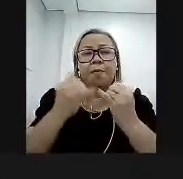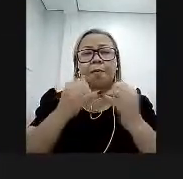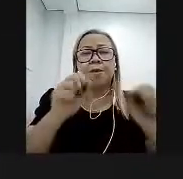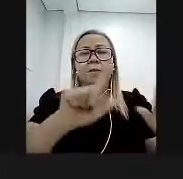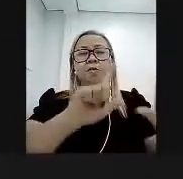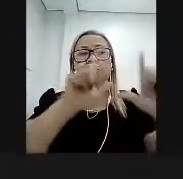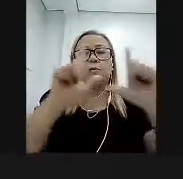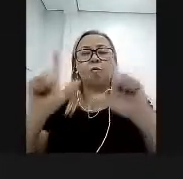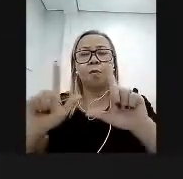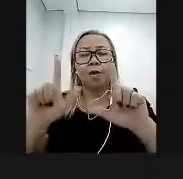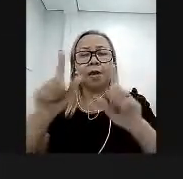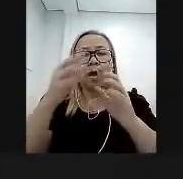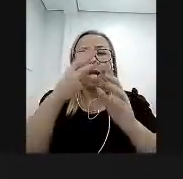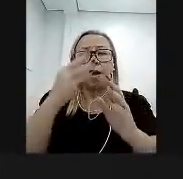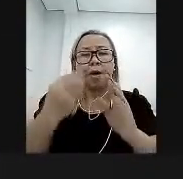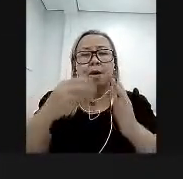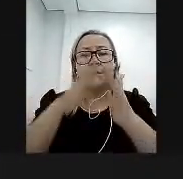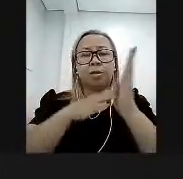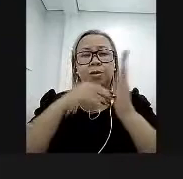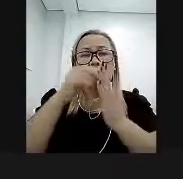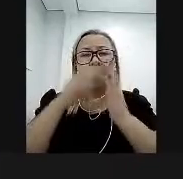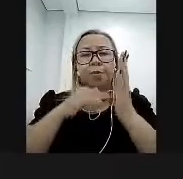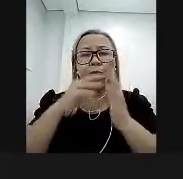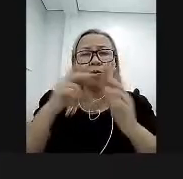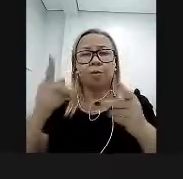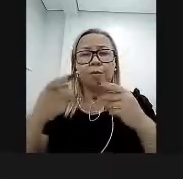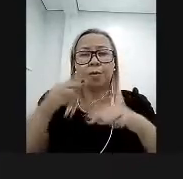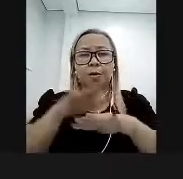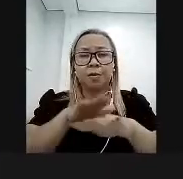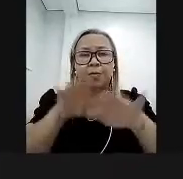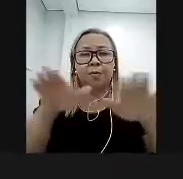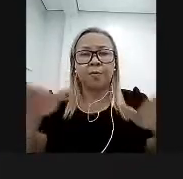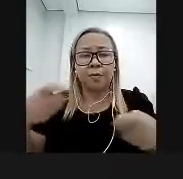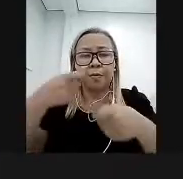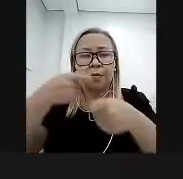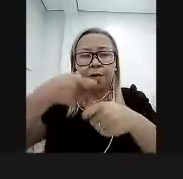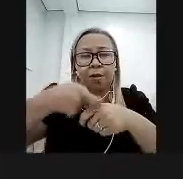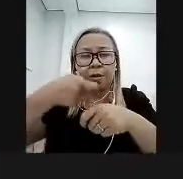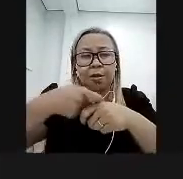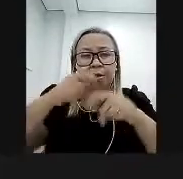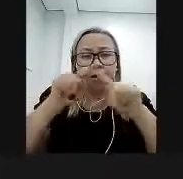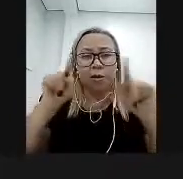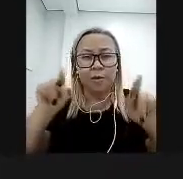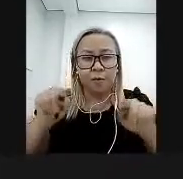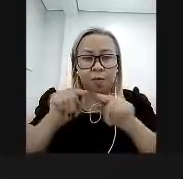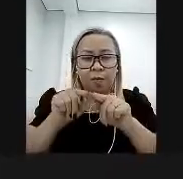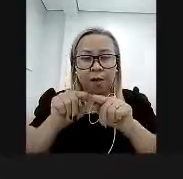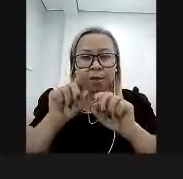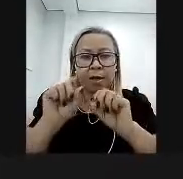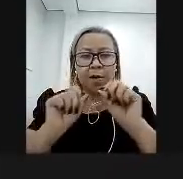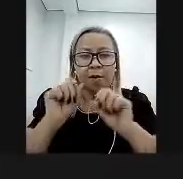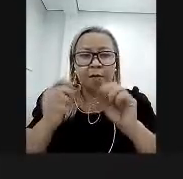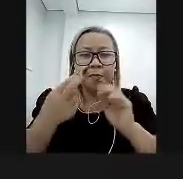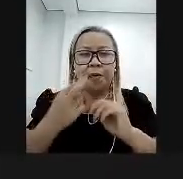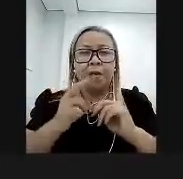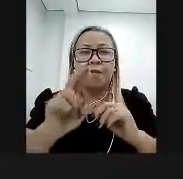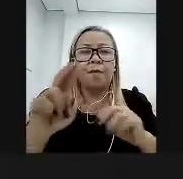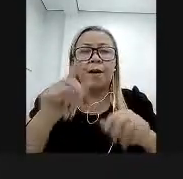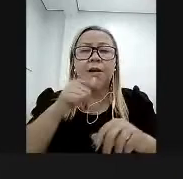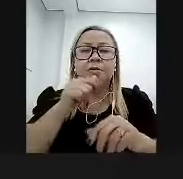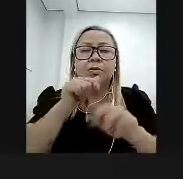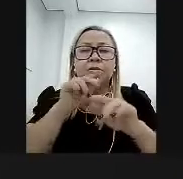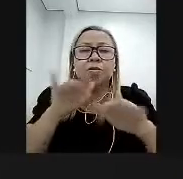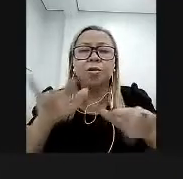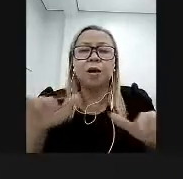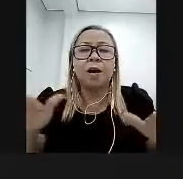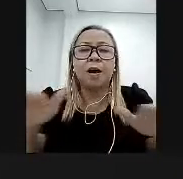que, incidindo nessa superfície rígida, quadriculada, um reflexo de água. Então uma